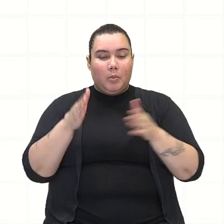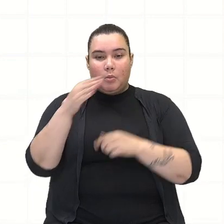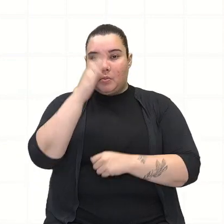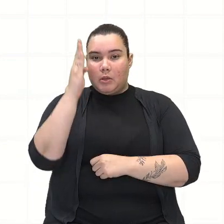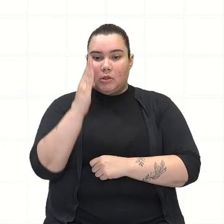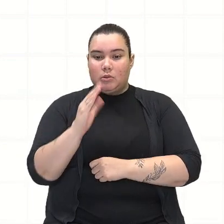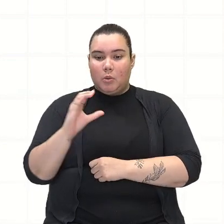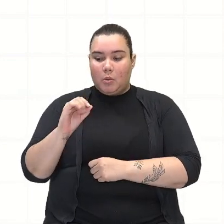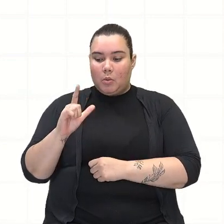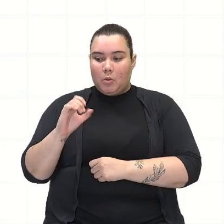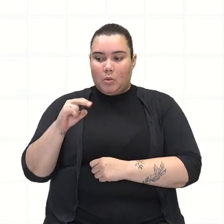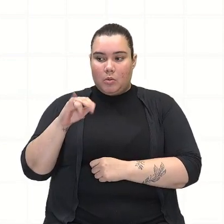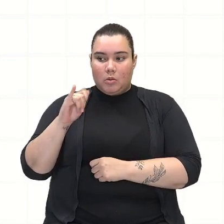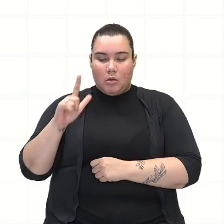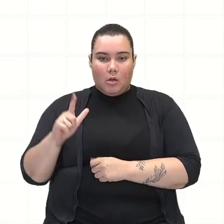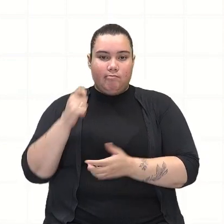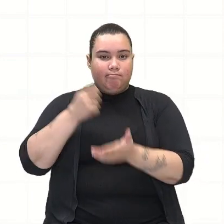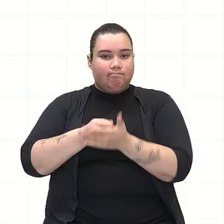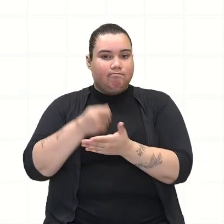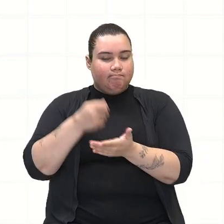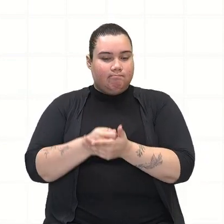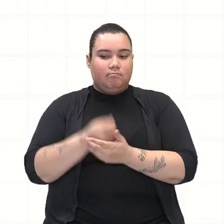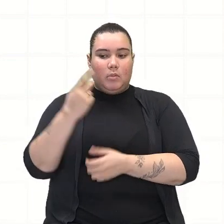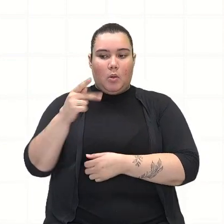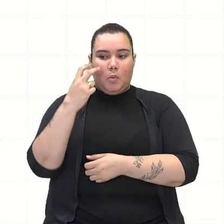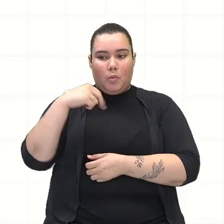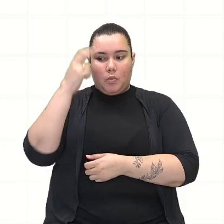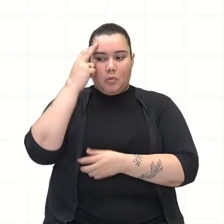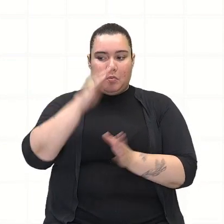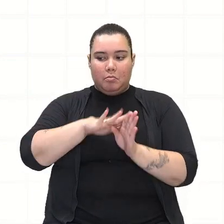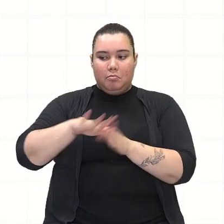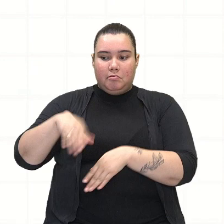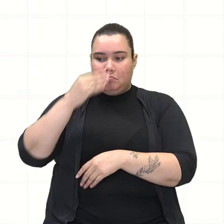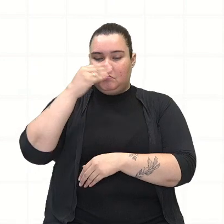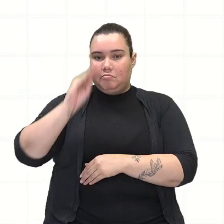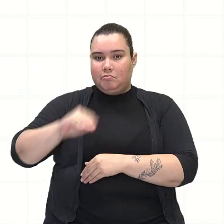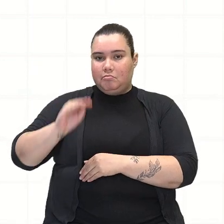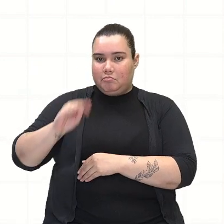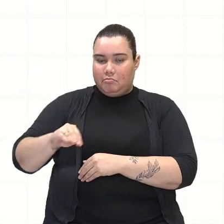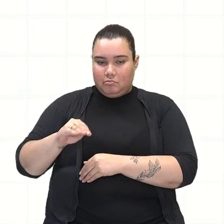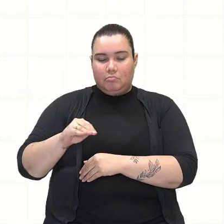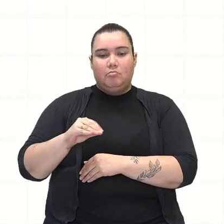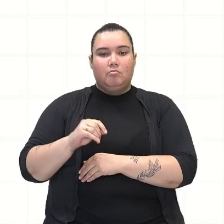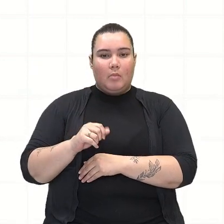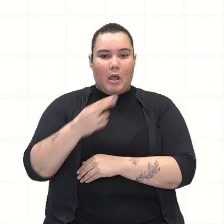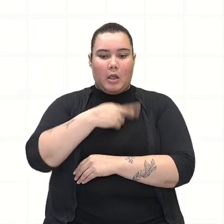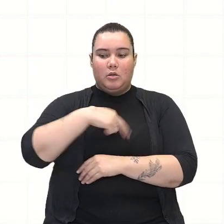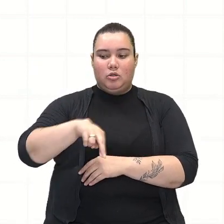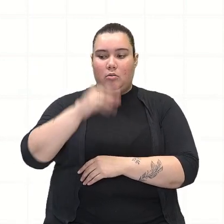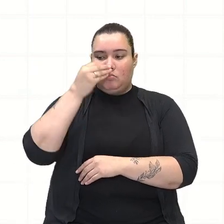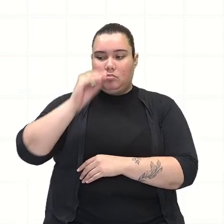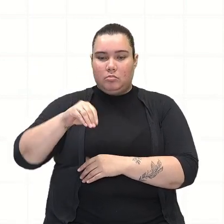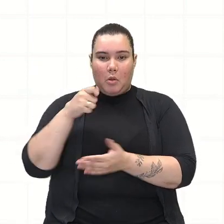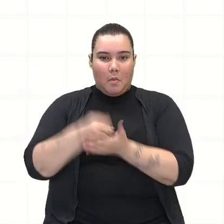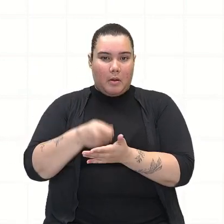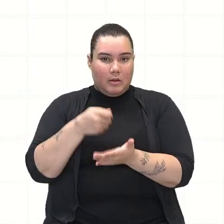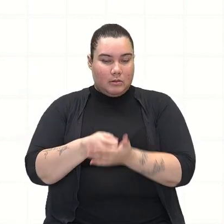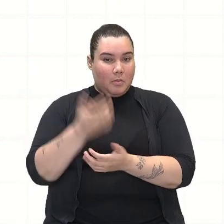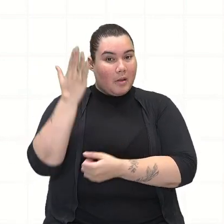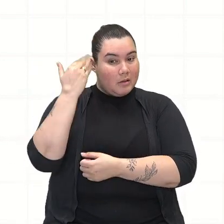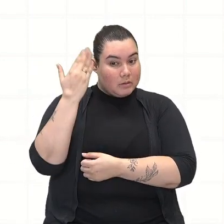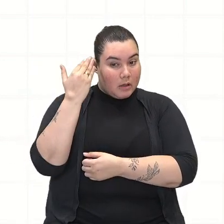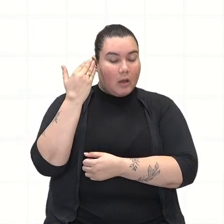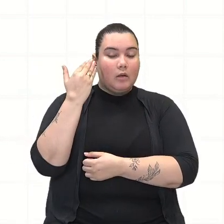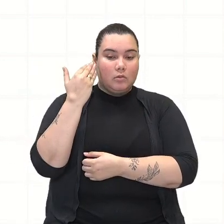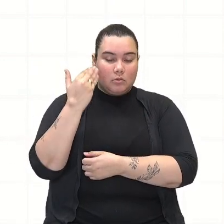eram obrigados a deixar os elementos da sua cultura de lado, eram obrigados a deixar a sua religião. Então, na medida em que eles